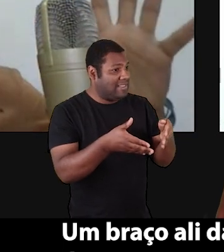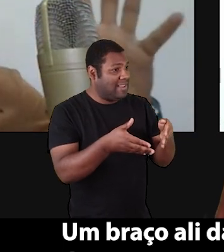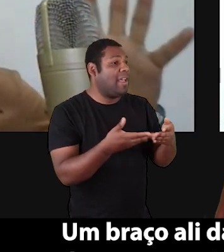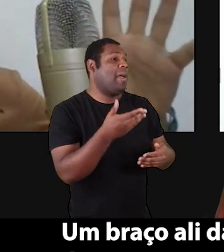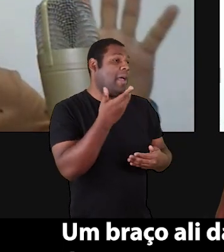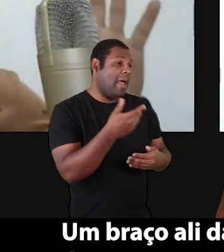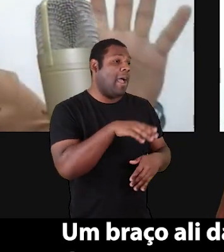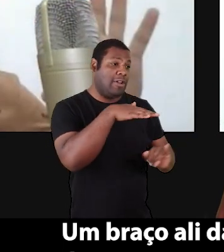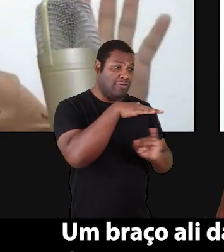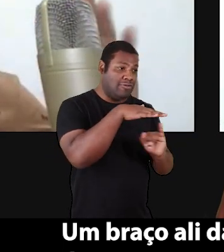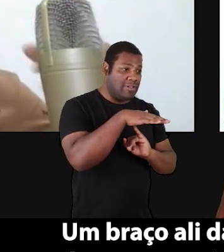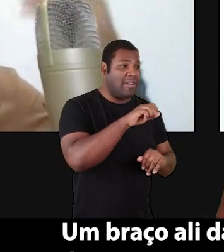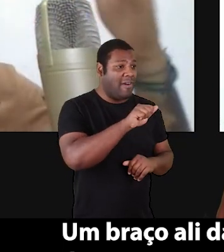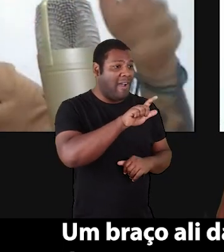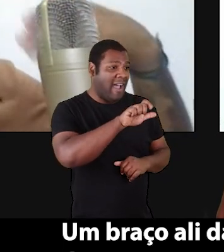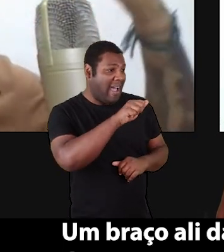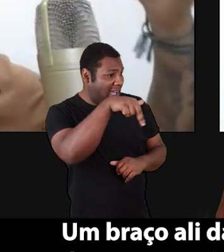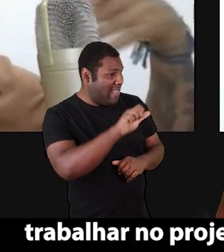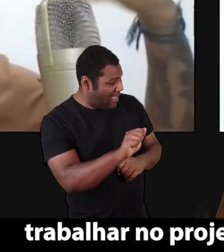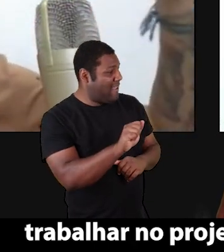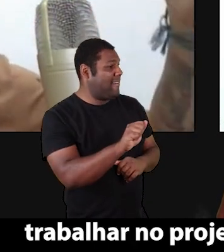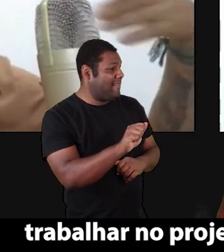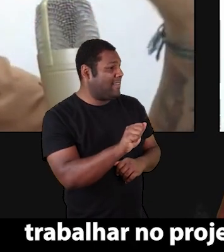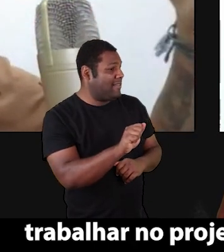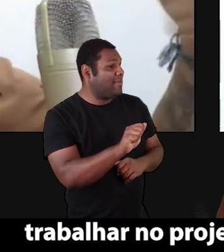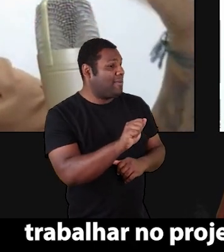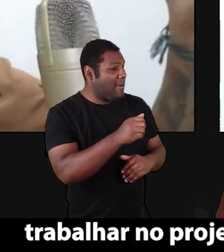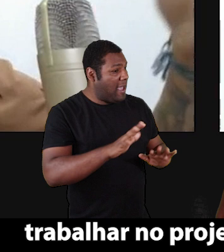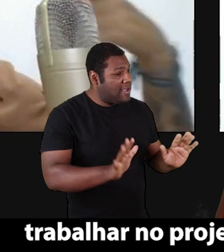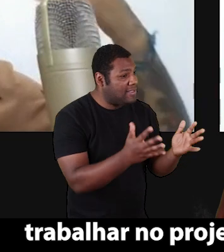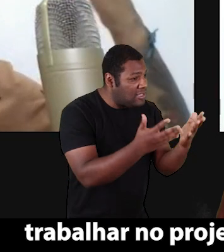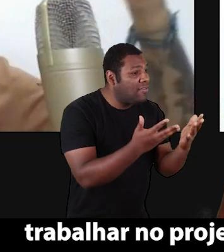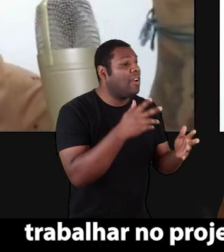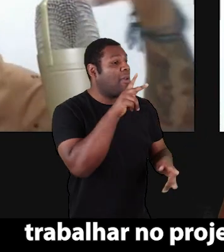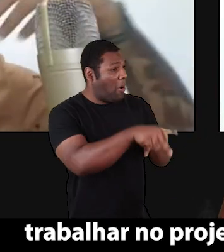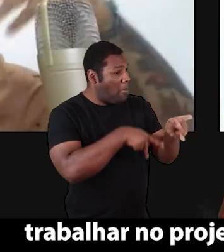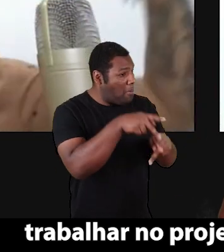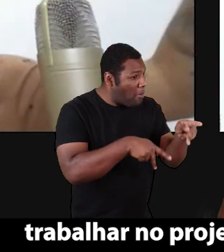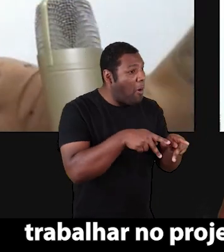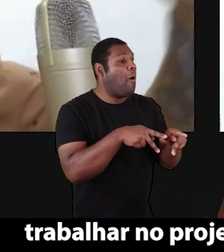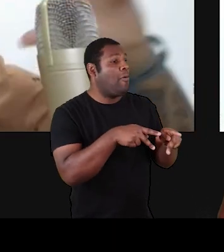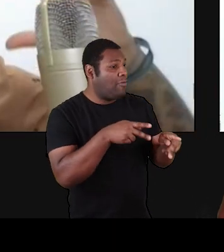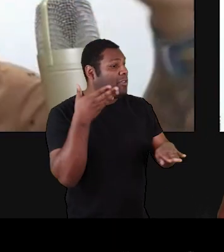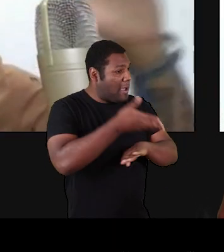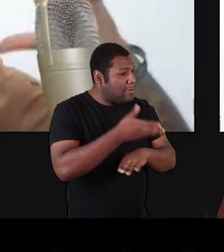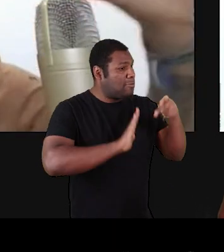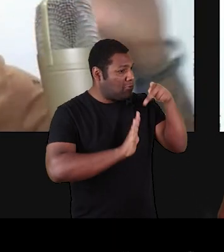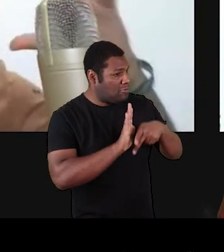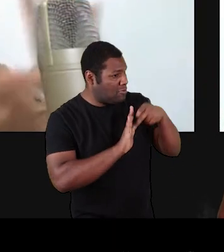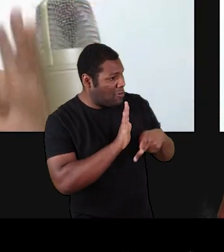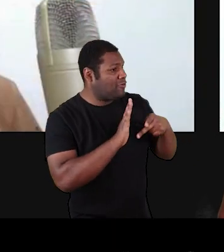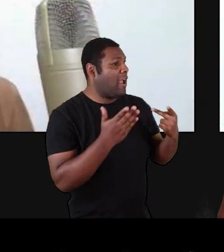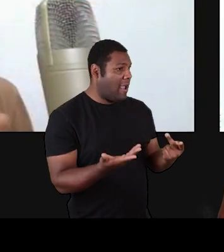Lana que está funcionando nesse sentido, que é para a própria galera trabalhar no projeto, dando aula e em outros contextos. Como é que